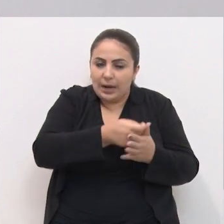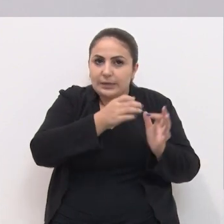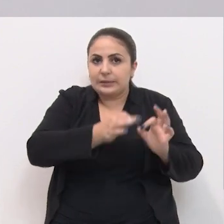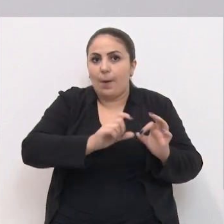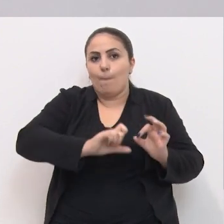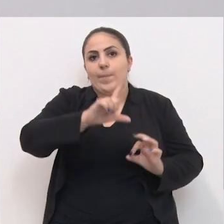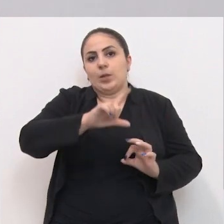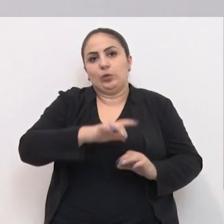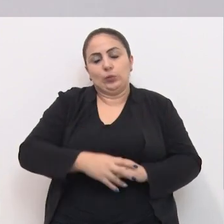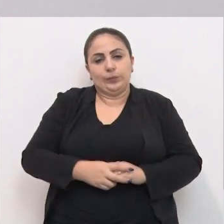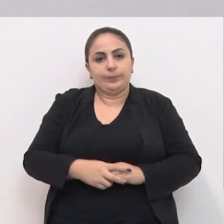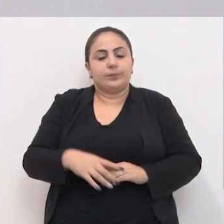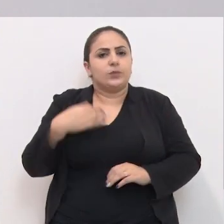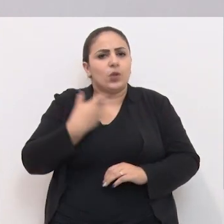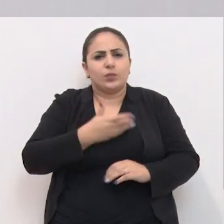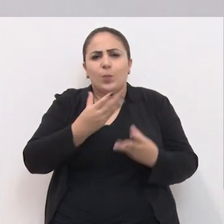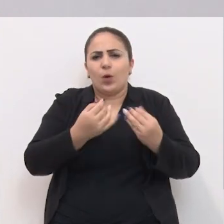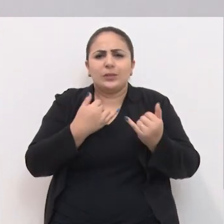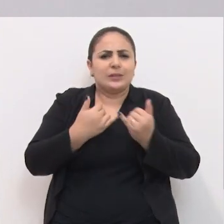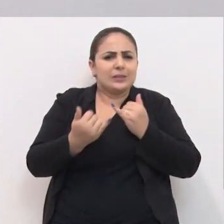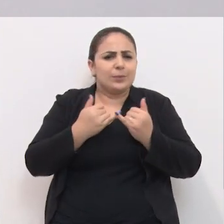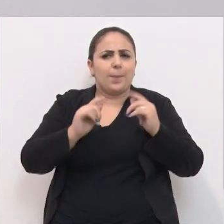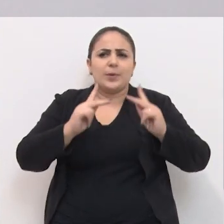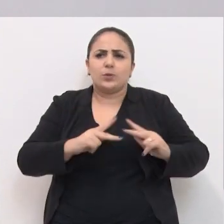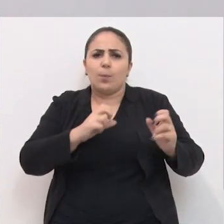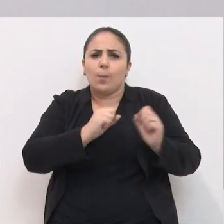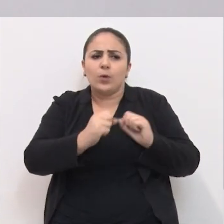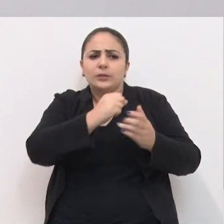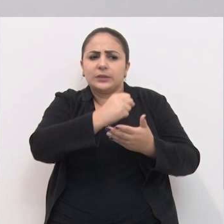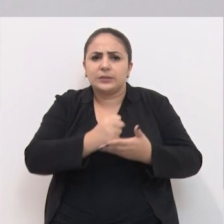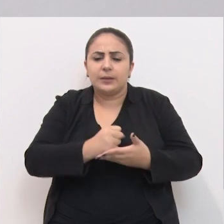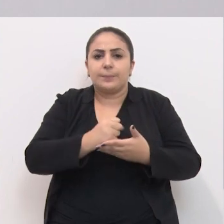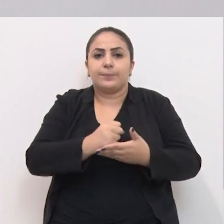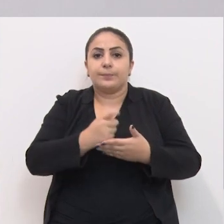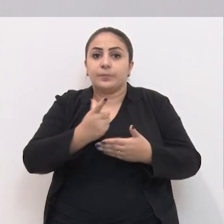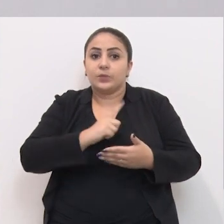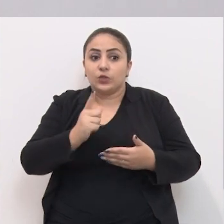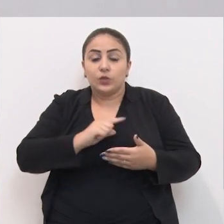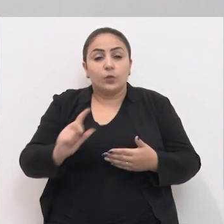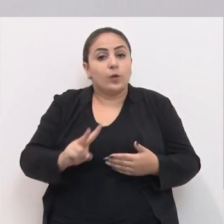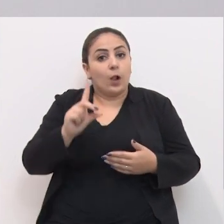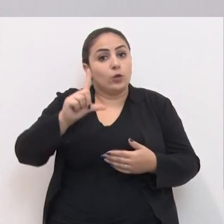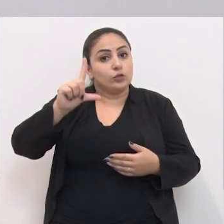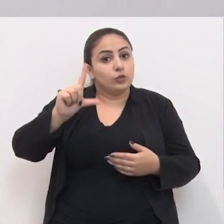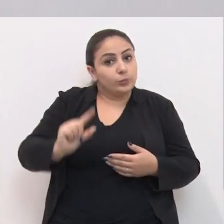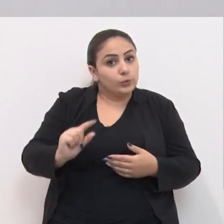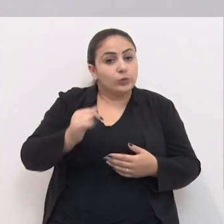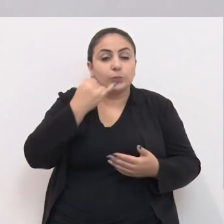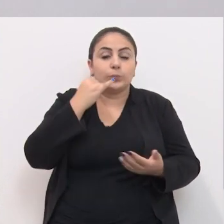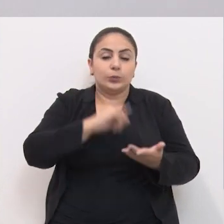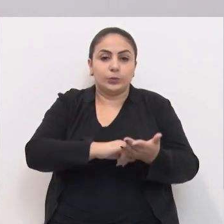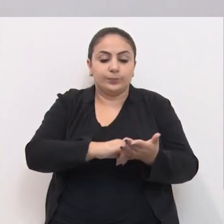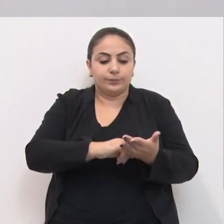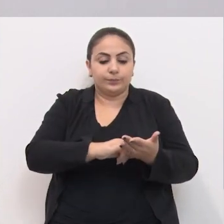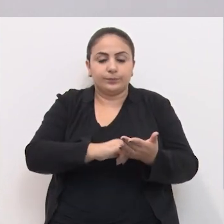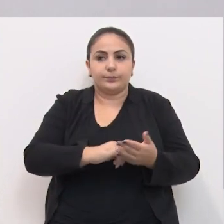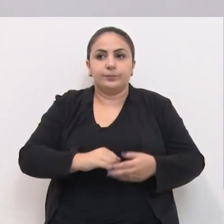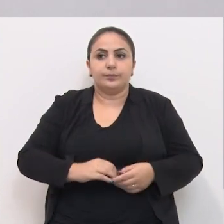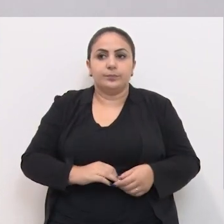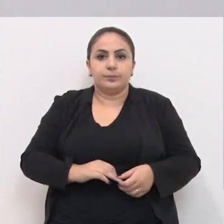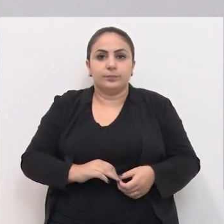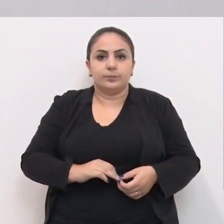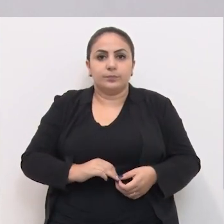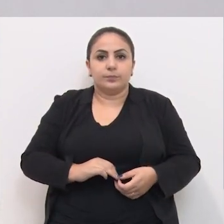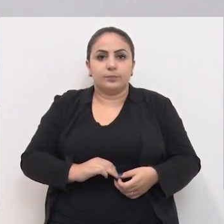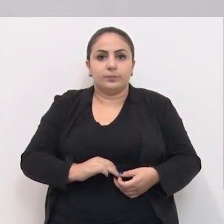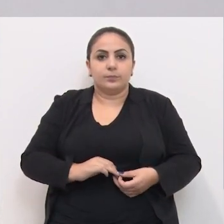pagando um valor muito abaixo de mercado. Então, na verdade, a pessoa foi beneficiada durante todo esse período, porque já